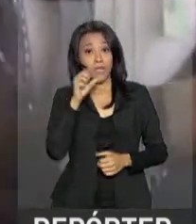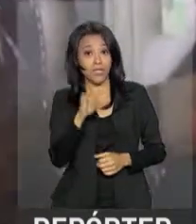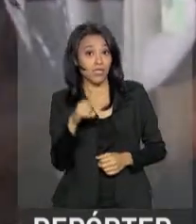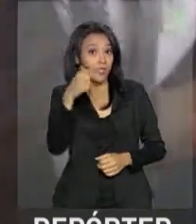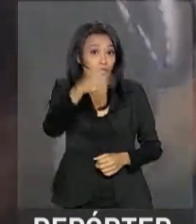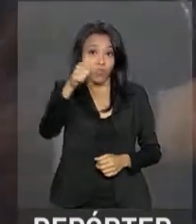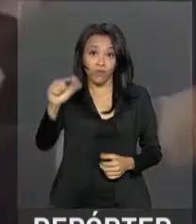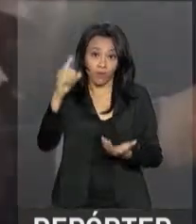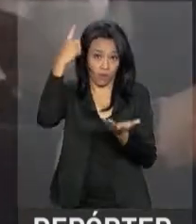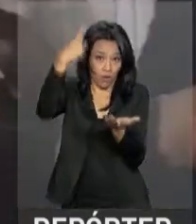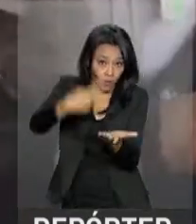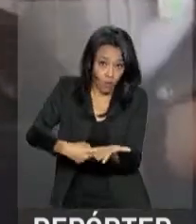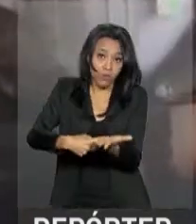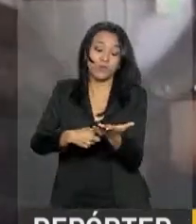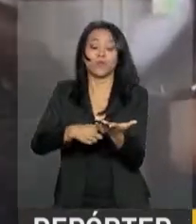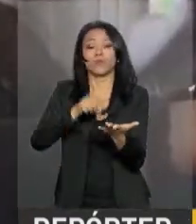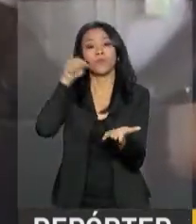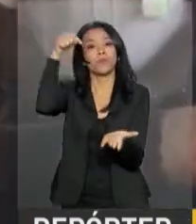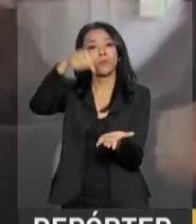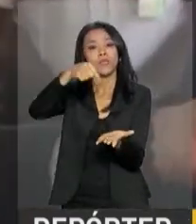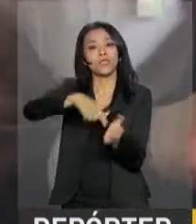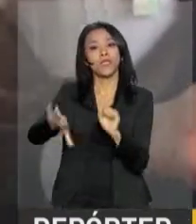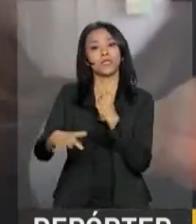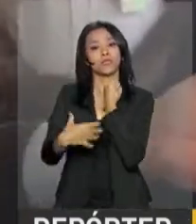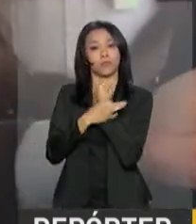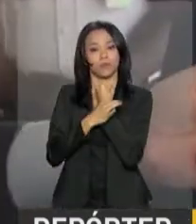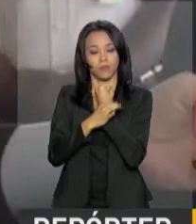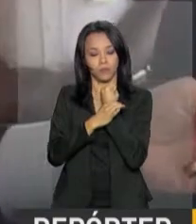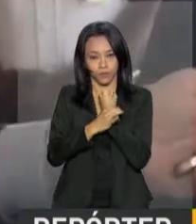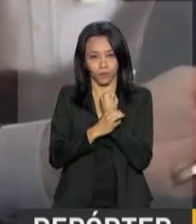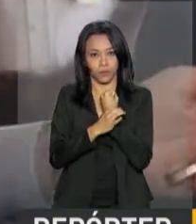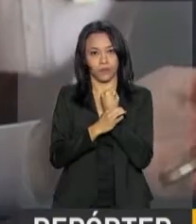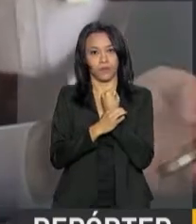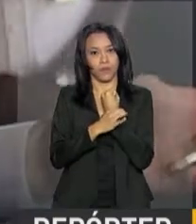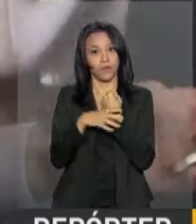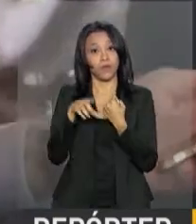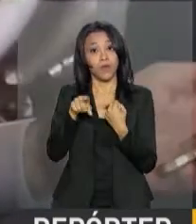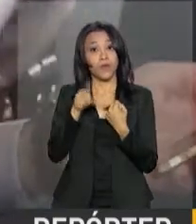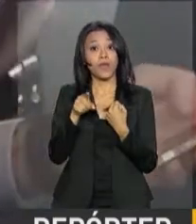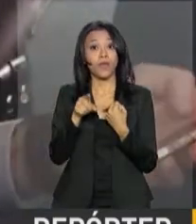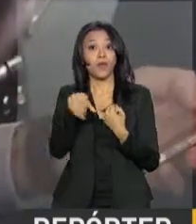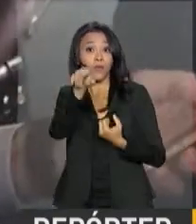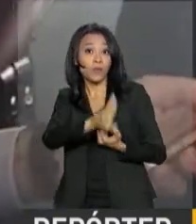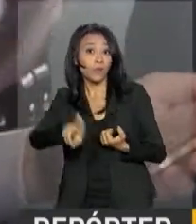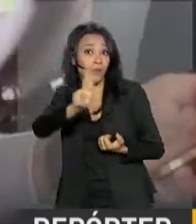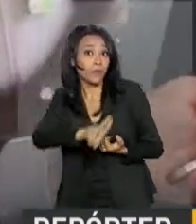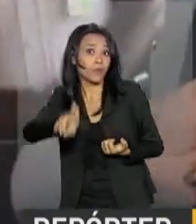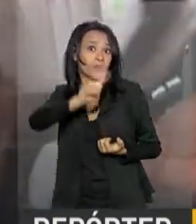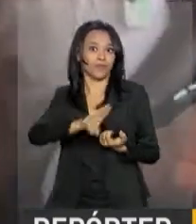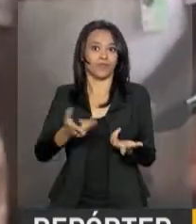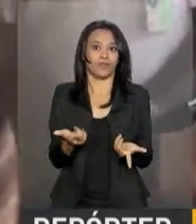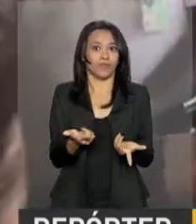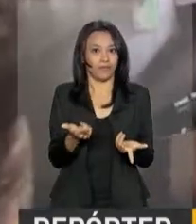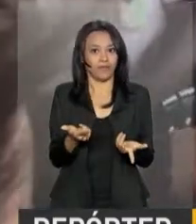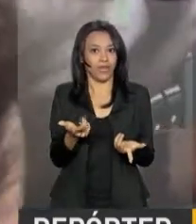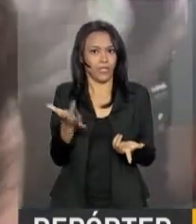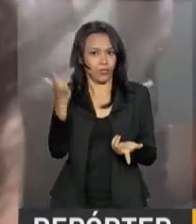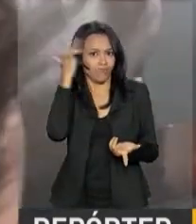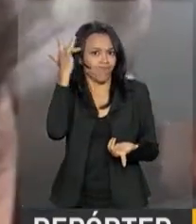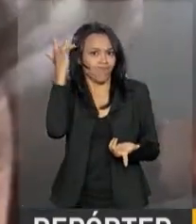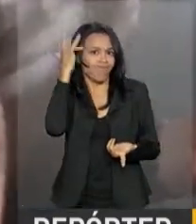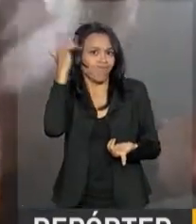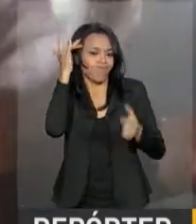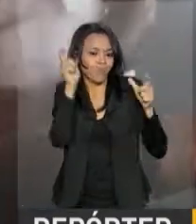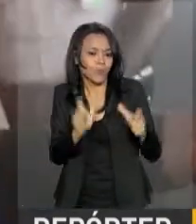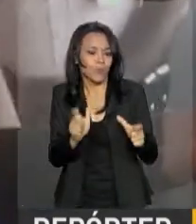acordo que garante a manutenção garante que garante a propriedade intelectual thus é